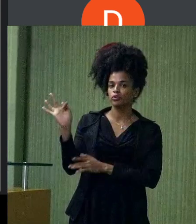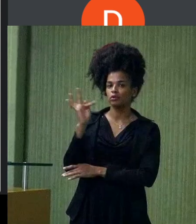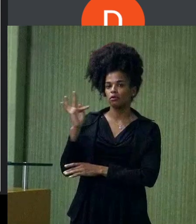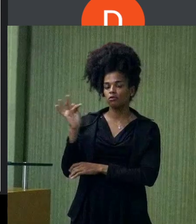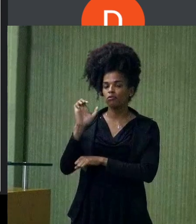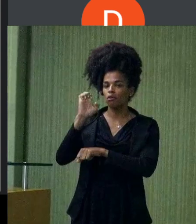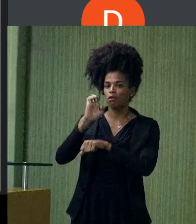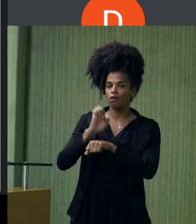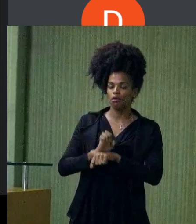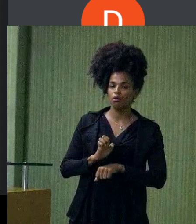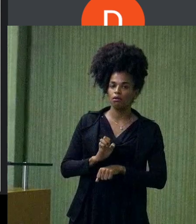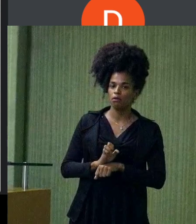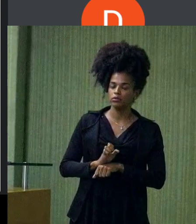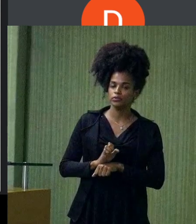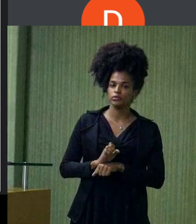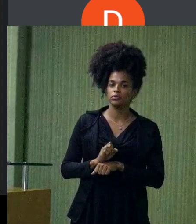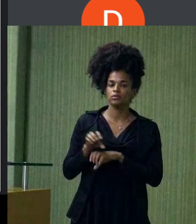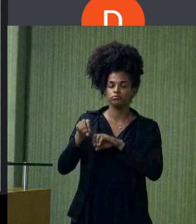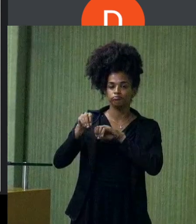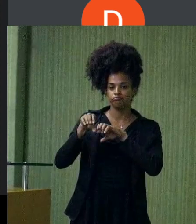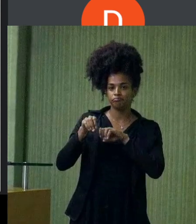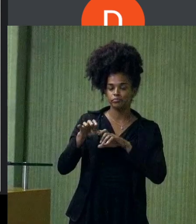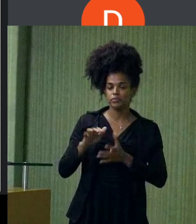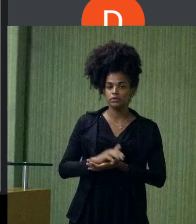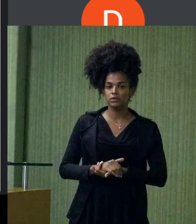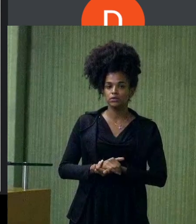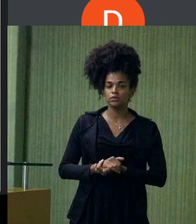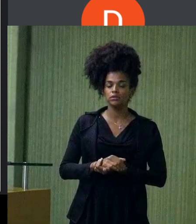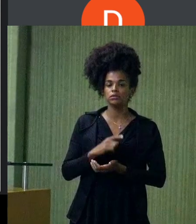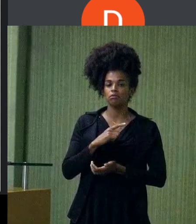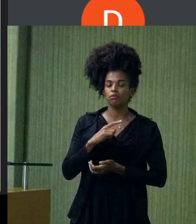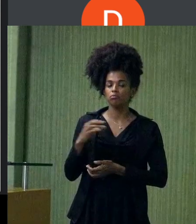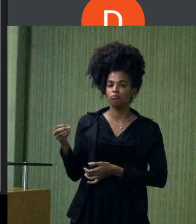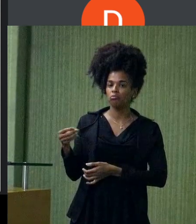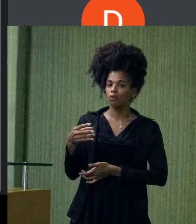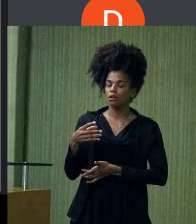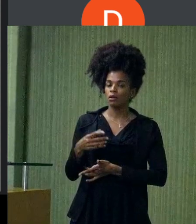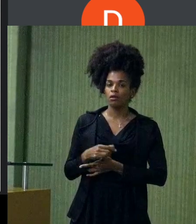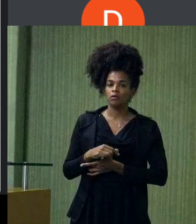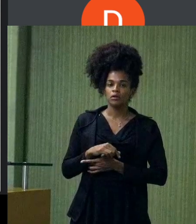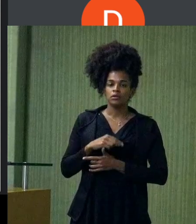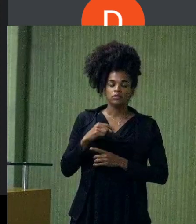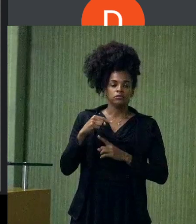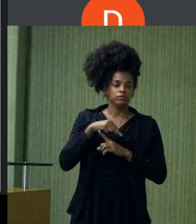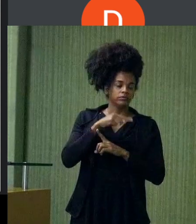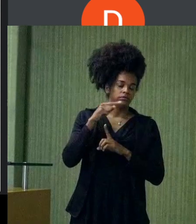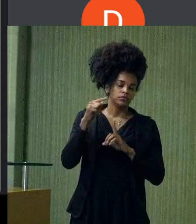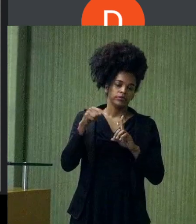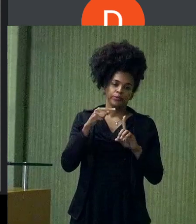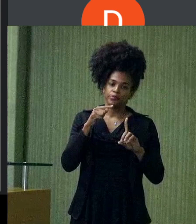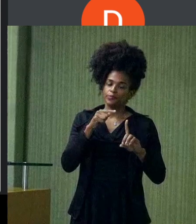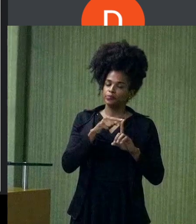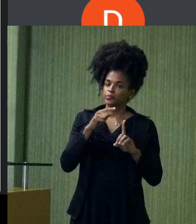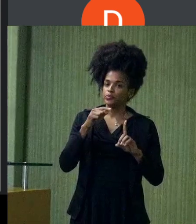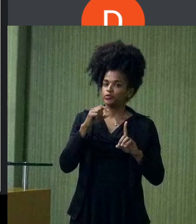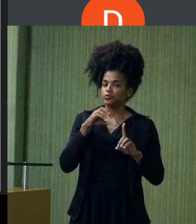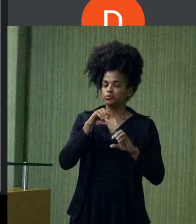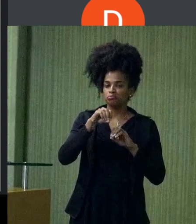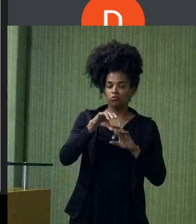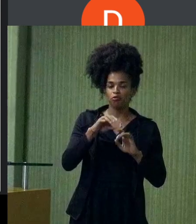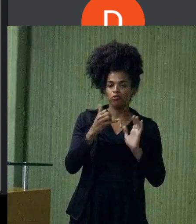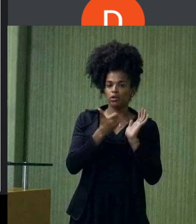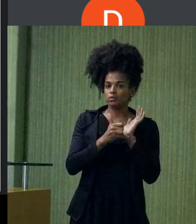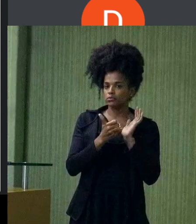e distritos municipais de ensino também é uma novidade falar explicitamente de meta de oferta de matrículas para